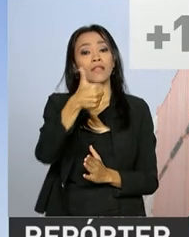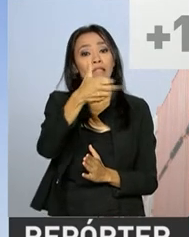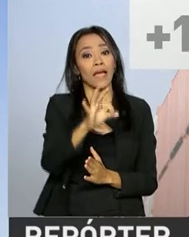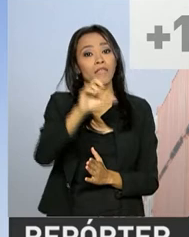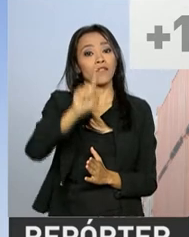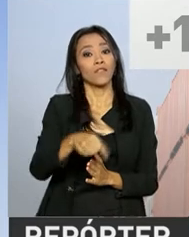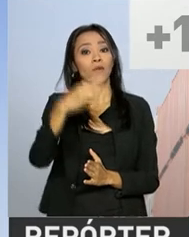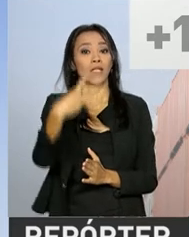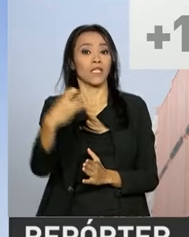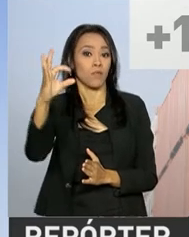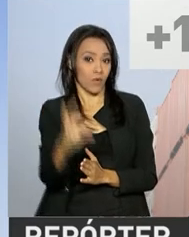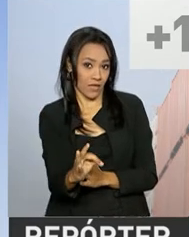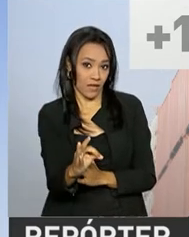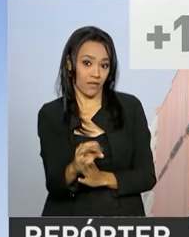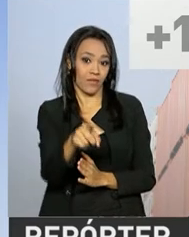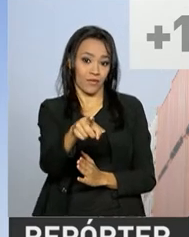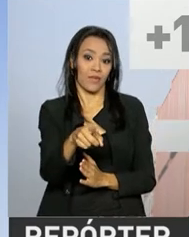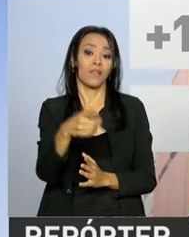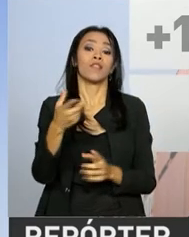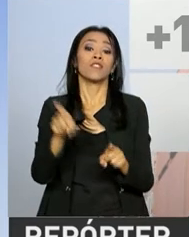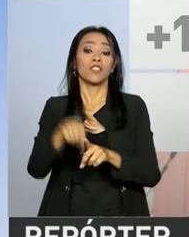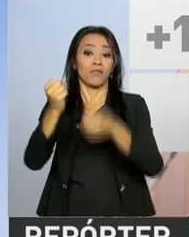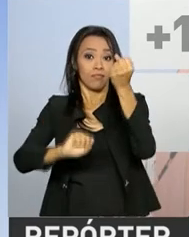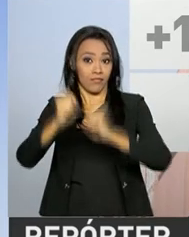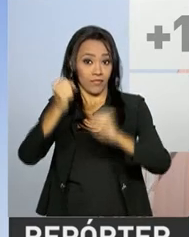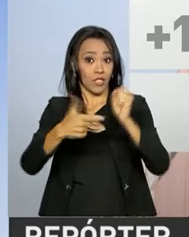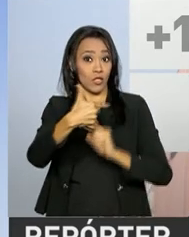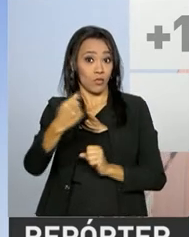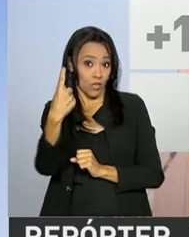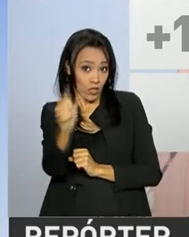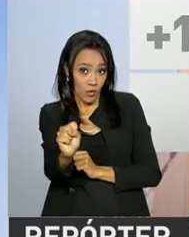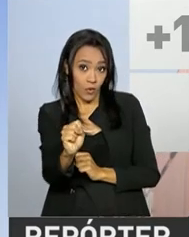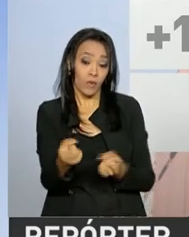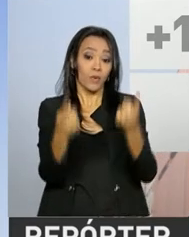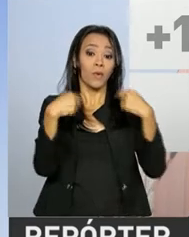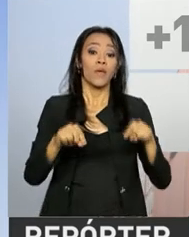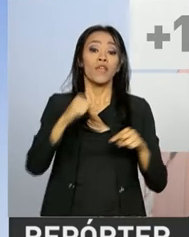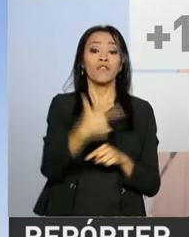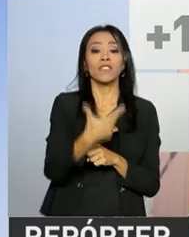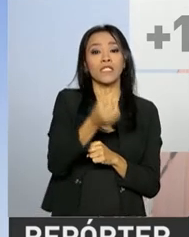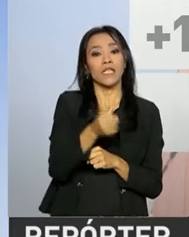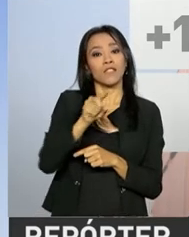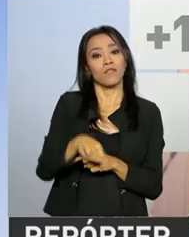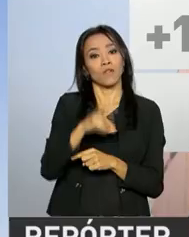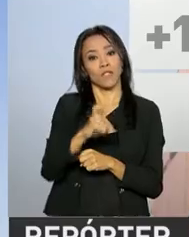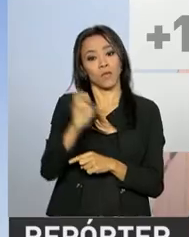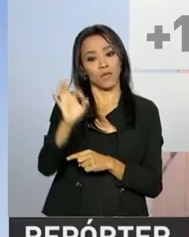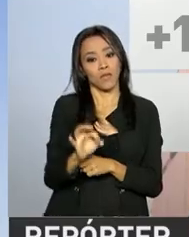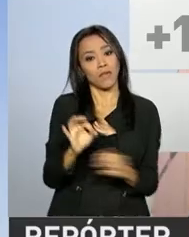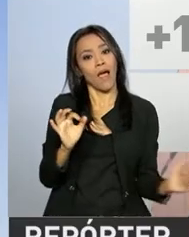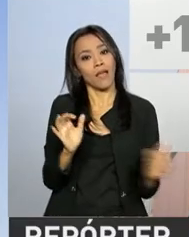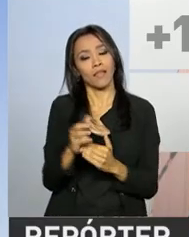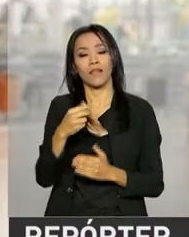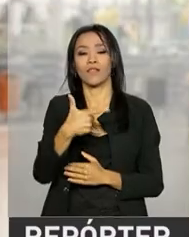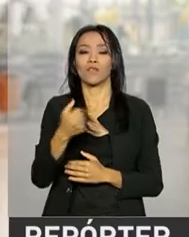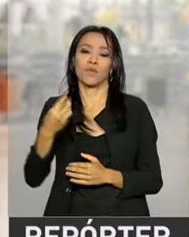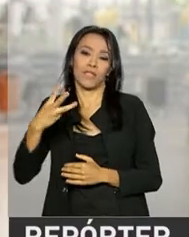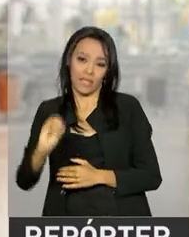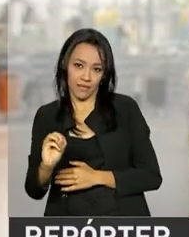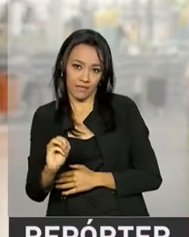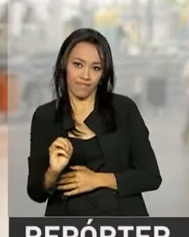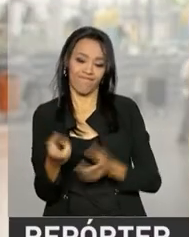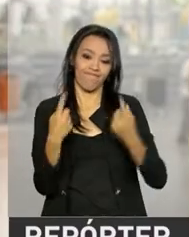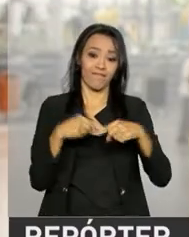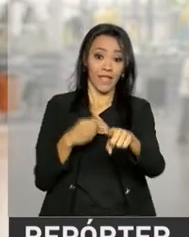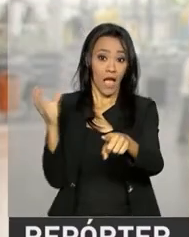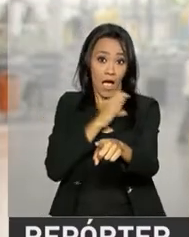nas exportações de produtos industrializados já em 2018 e de 26,5% até 2030. Ganha